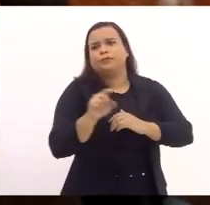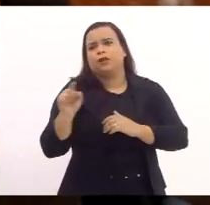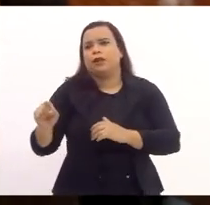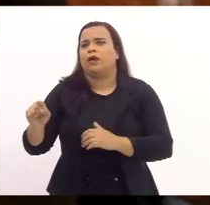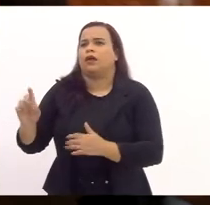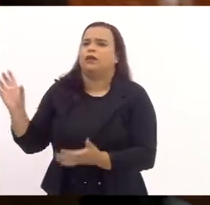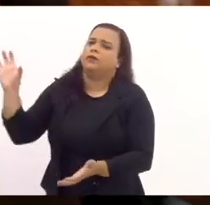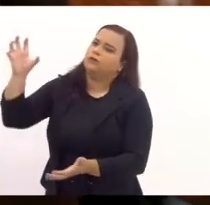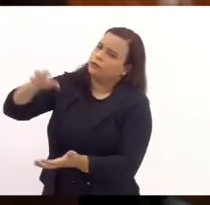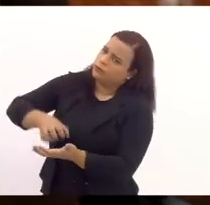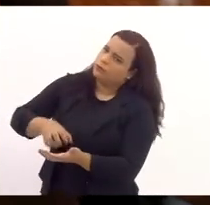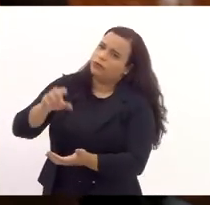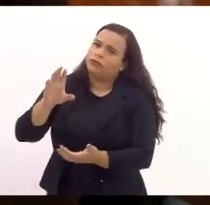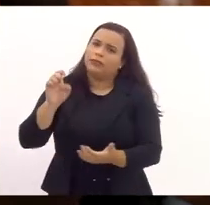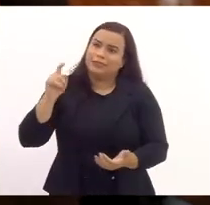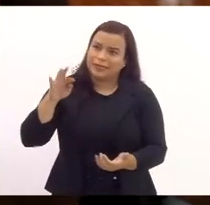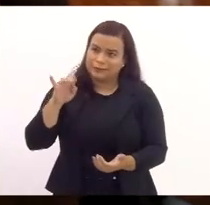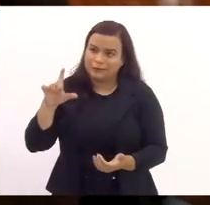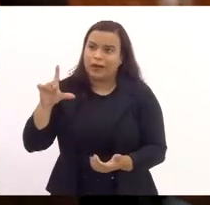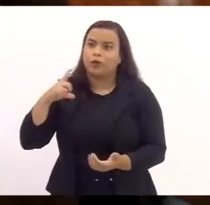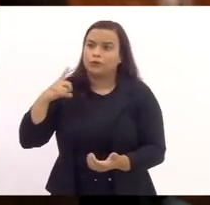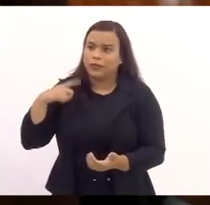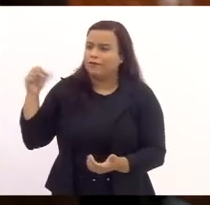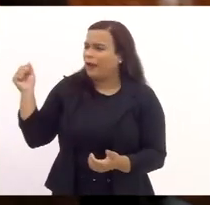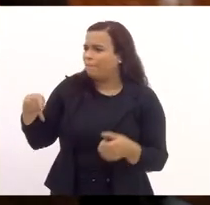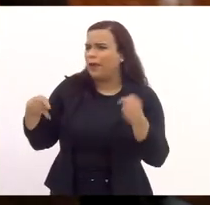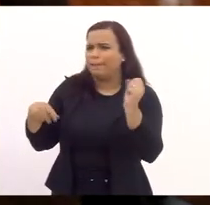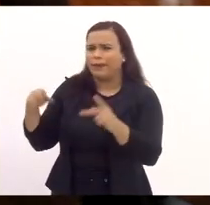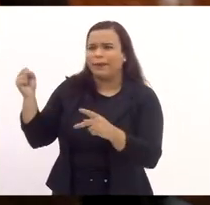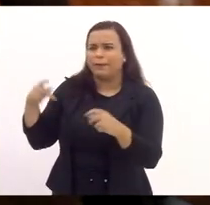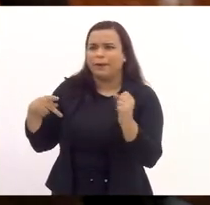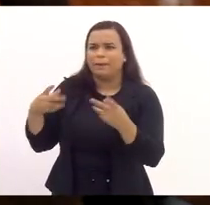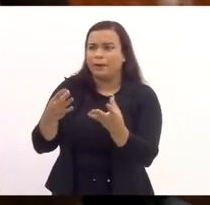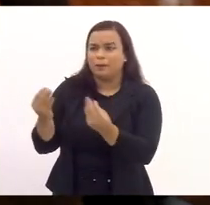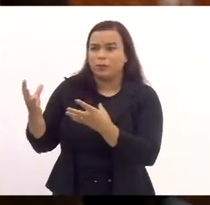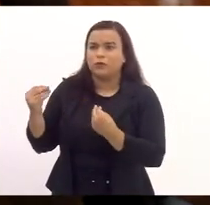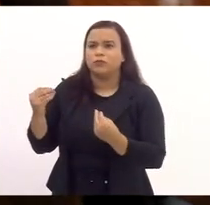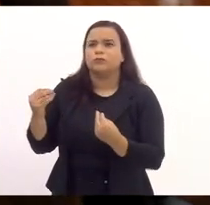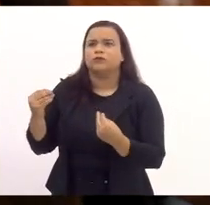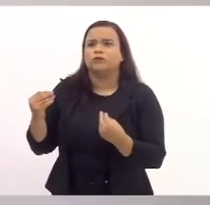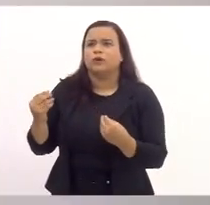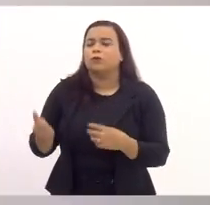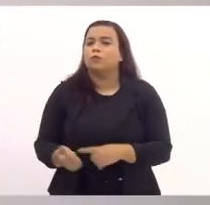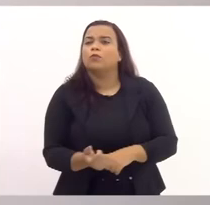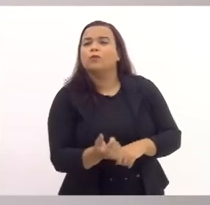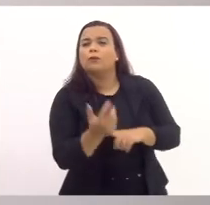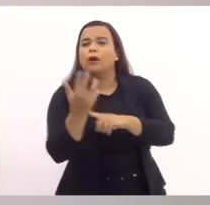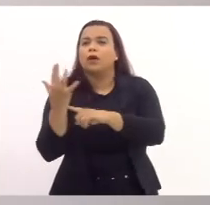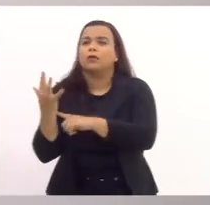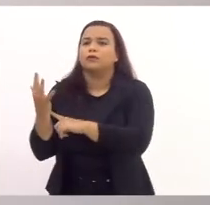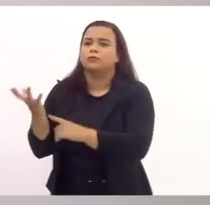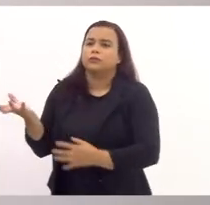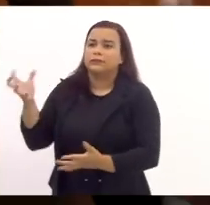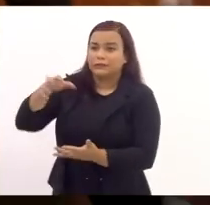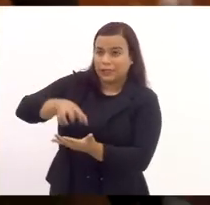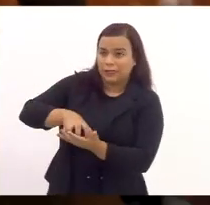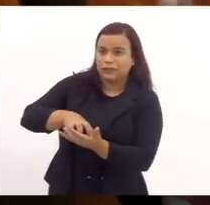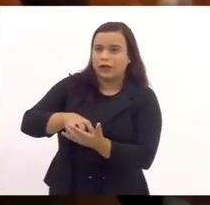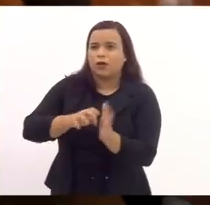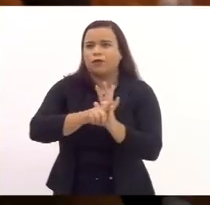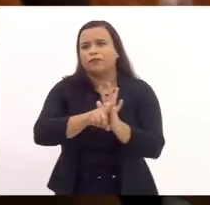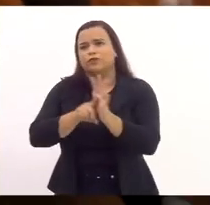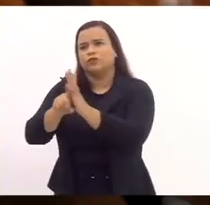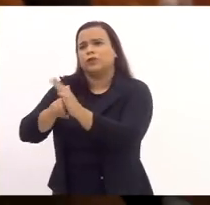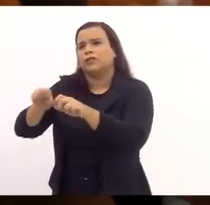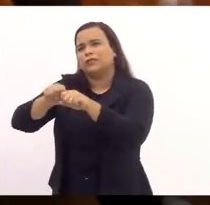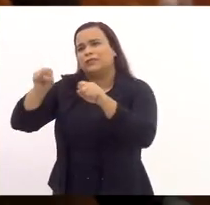muito grande de servidores por aposentadoria, enfim, afastamento. Quanto todo tem para poder fazer a fiscalização? Central, hoje, para fazer do